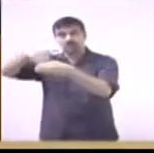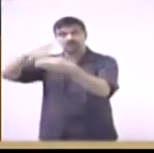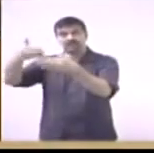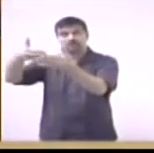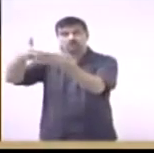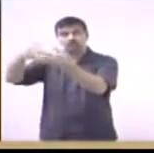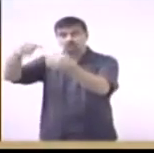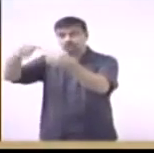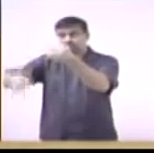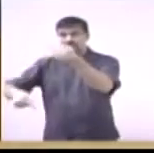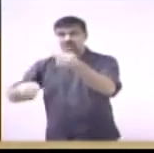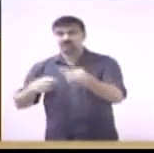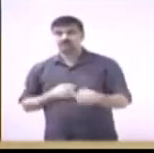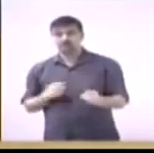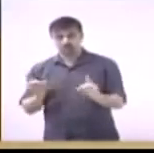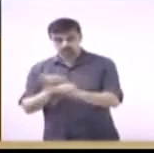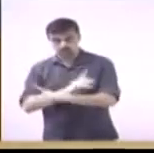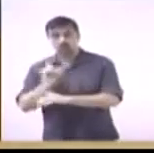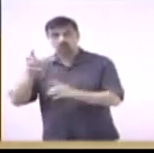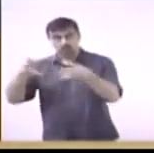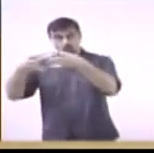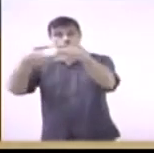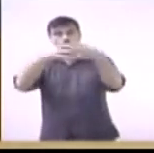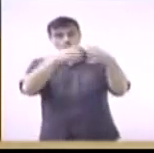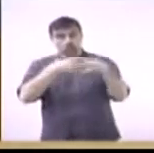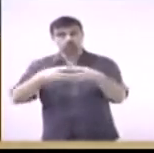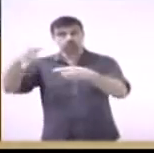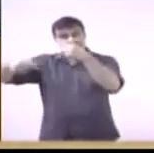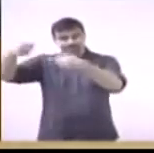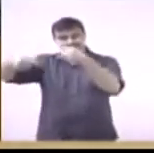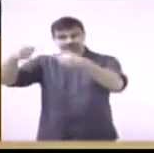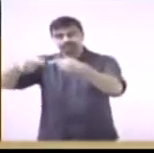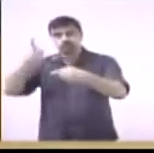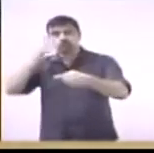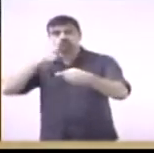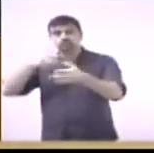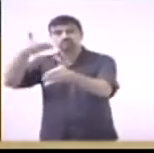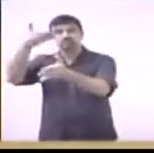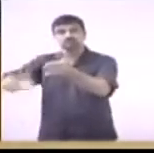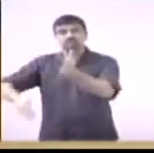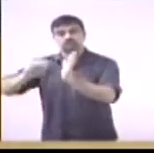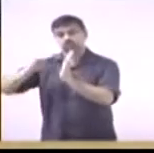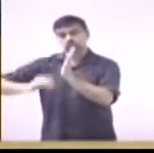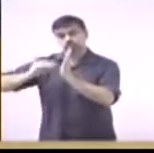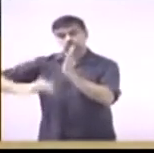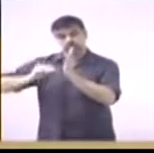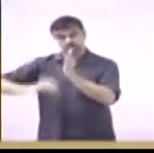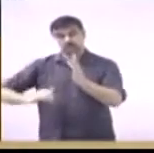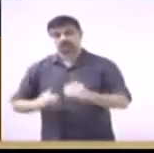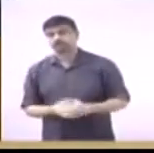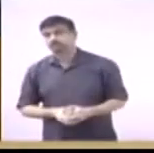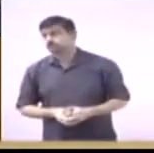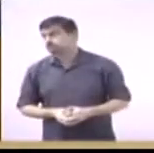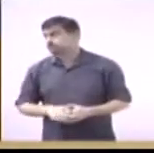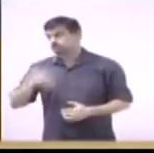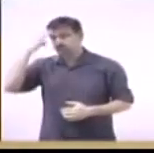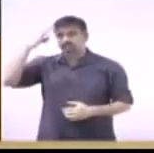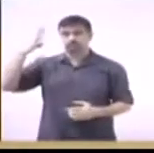o final realmente não existe, mas as comissões foram derrubadas, por isso que não se encontra. Com a palavra, a vereadora Ângela